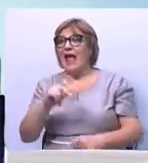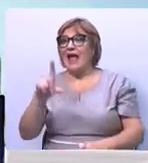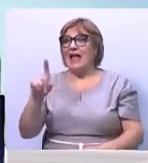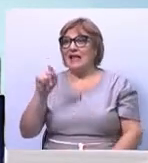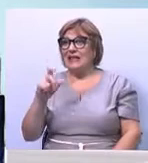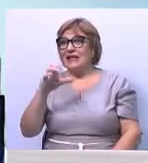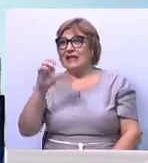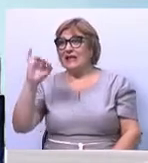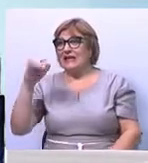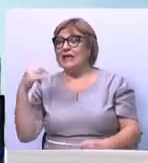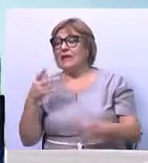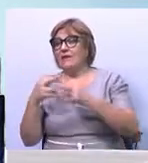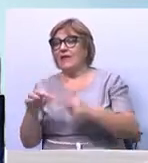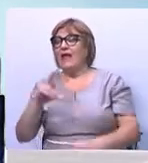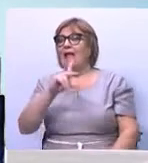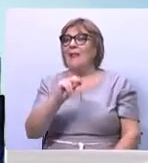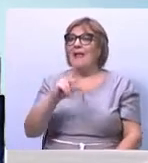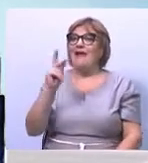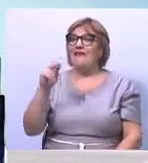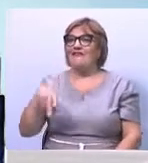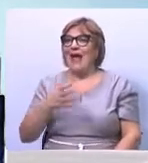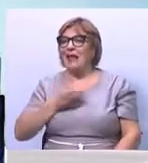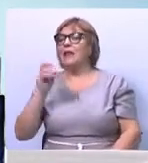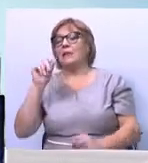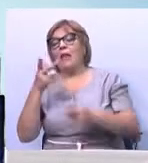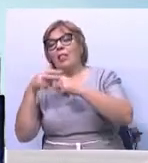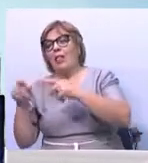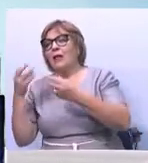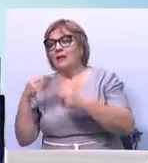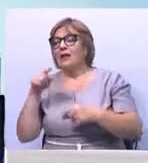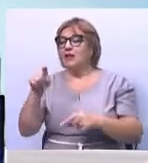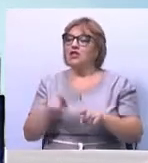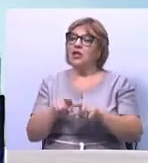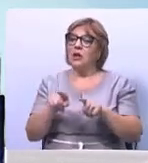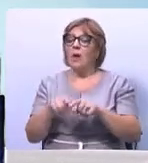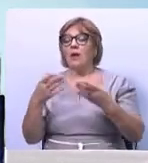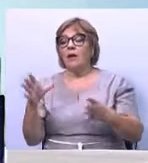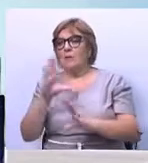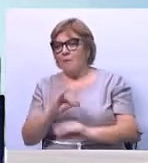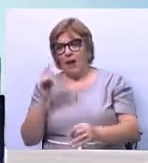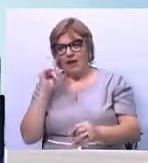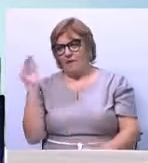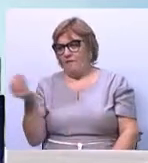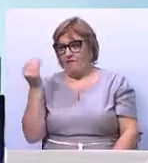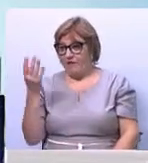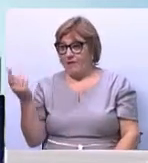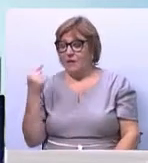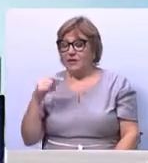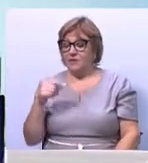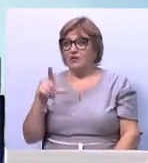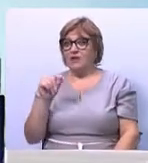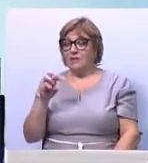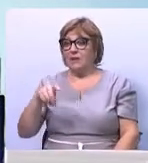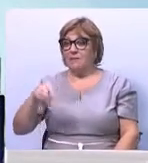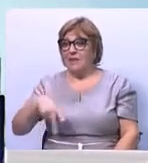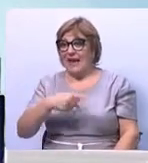vários alecrins, lavandas também existem imensas, mas estes acabam por ser mesmo dos mais utilizados. Temos também as